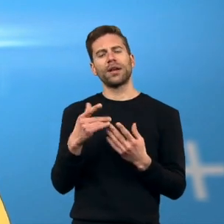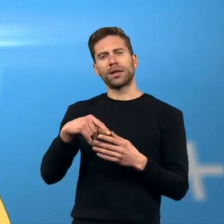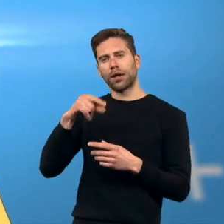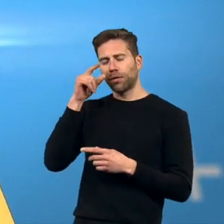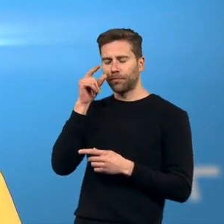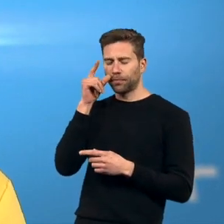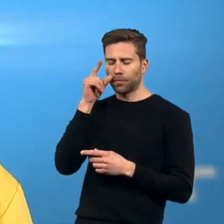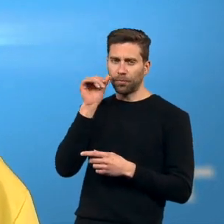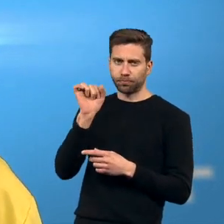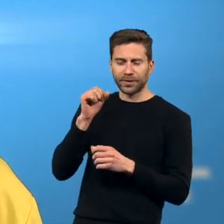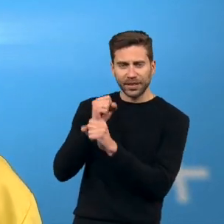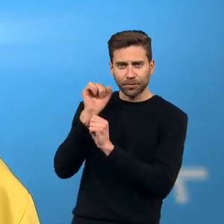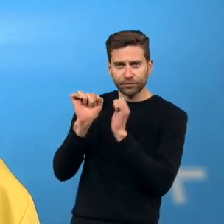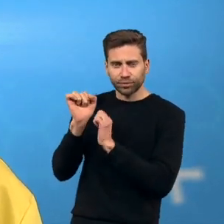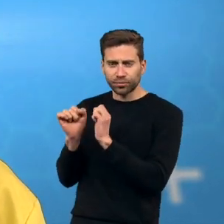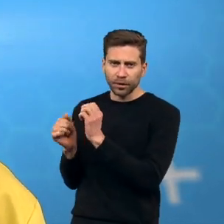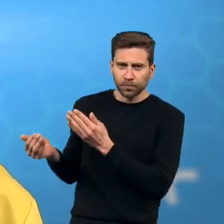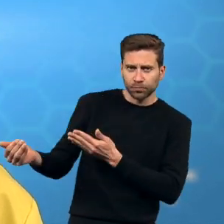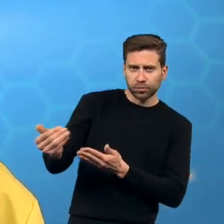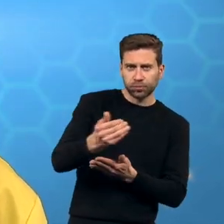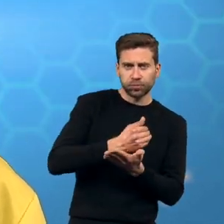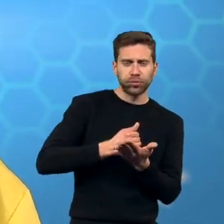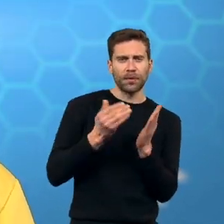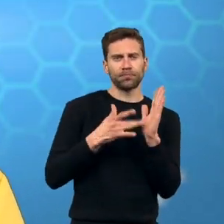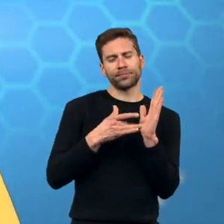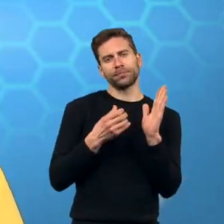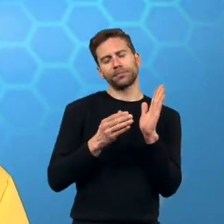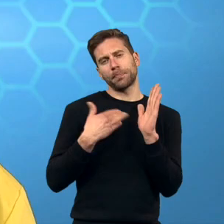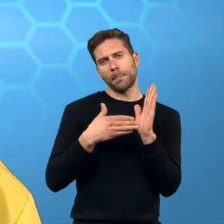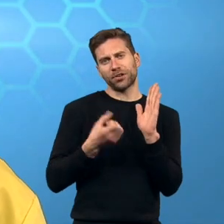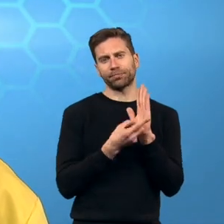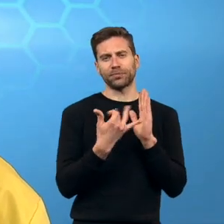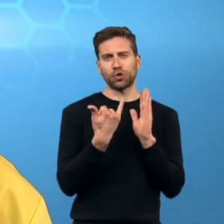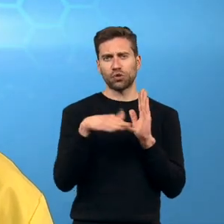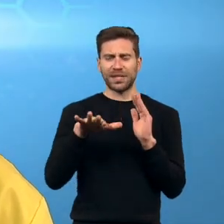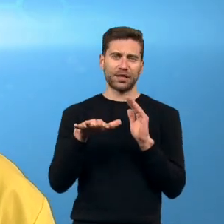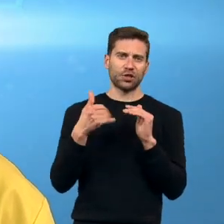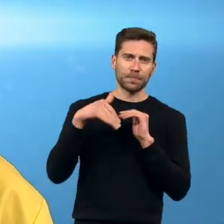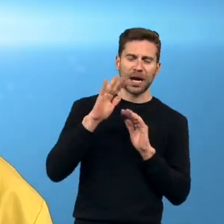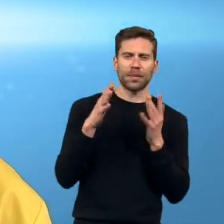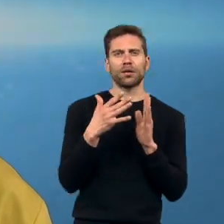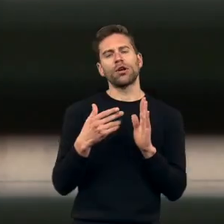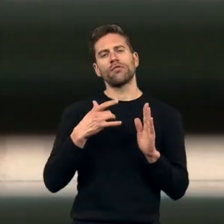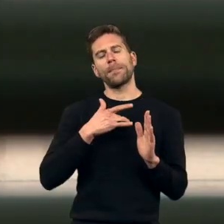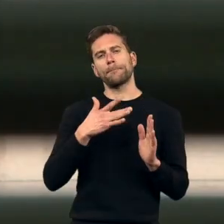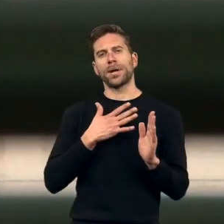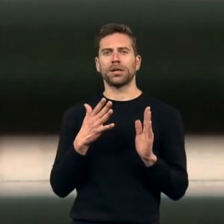trabalhos do autor ao longo de quase 200 páginas e tem o selo da editora de Coimbra, Xerfé.